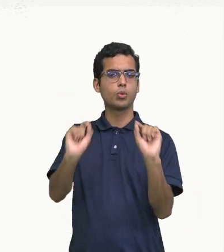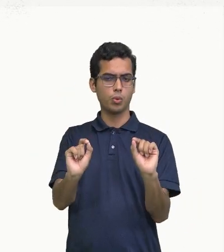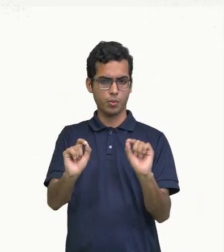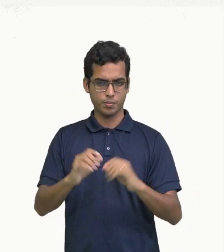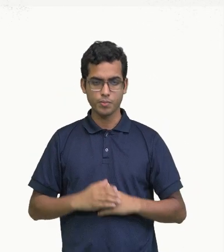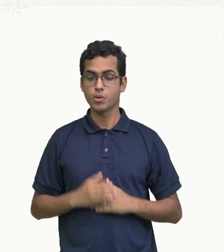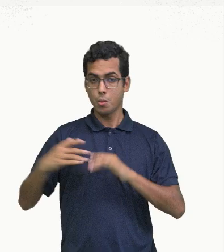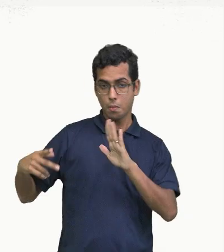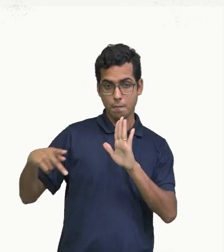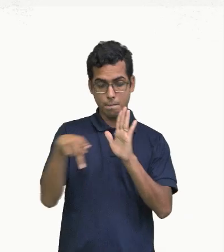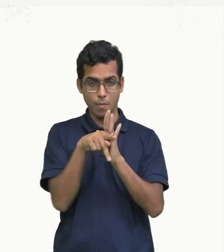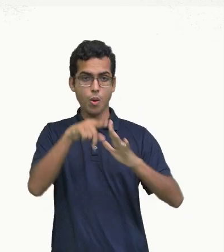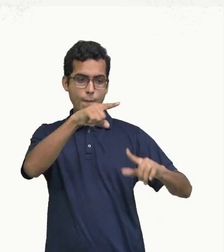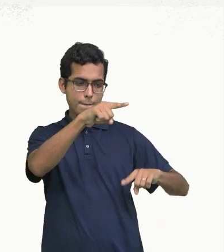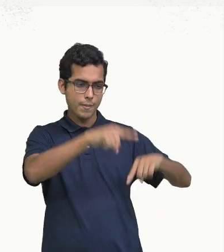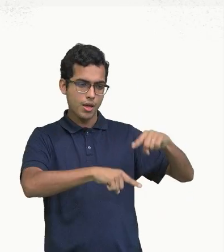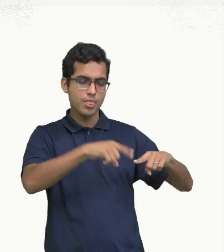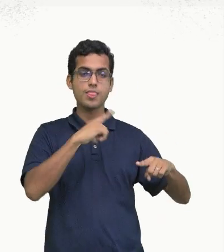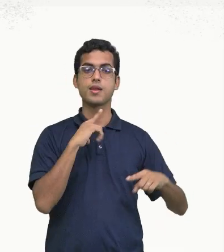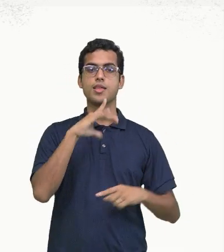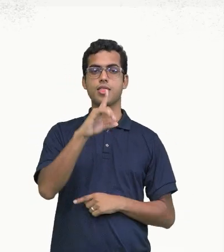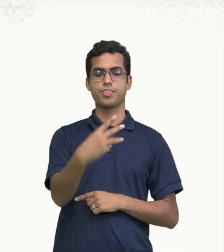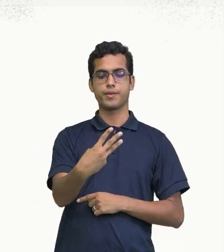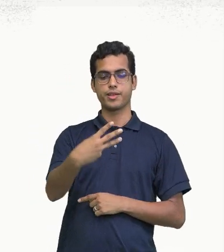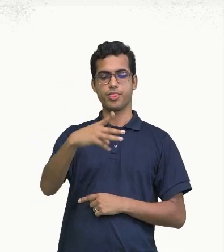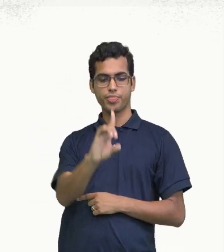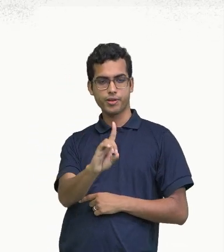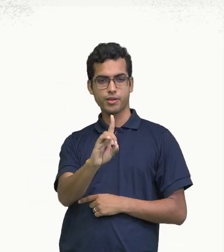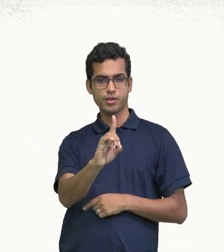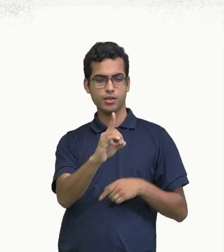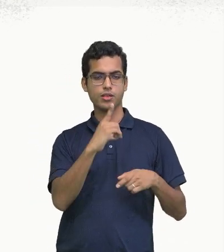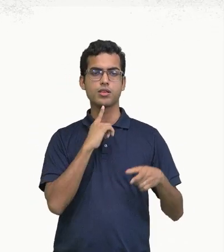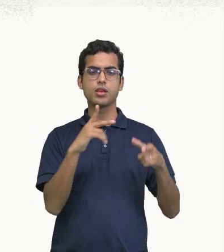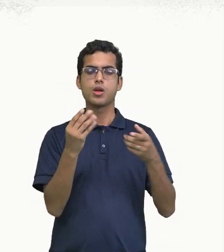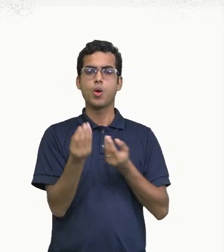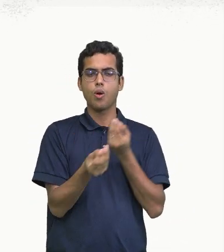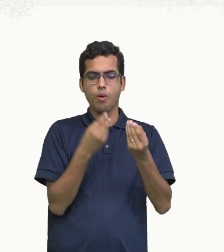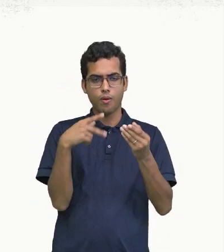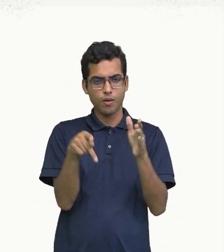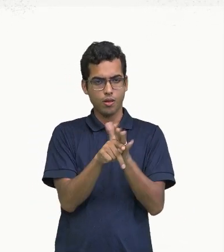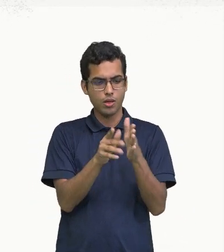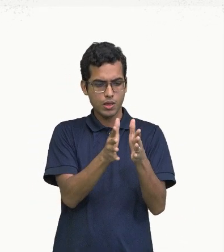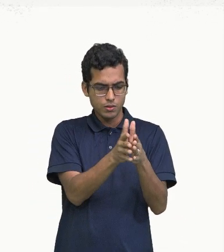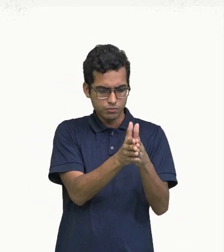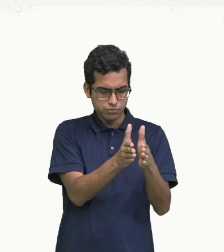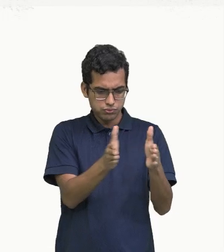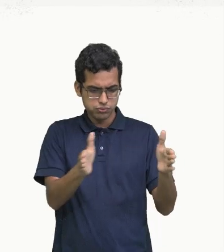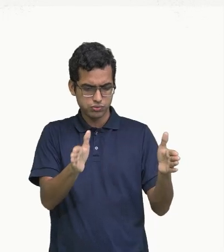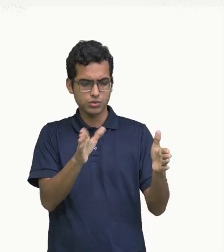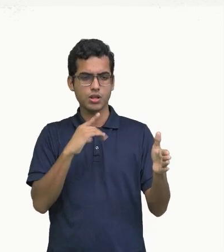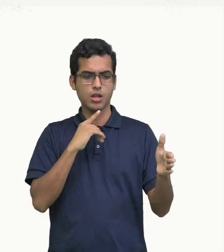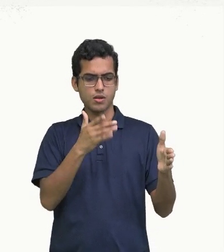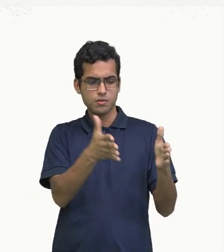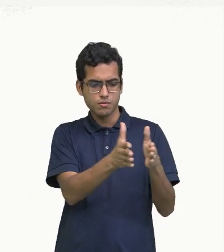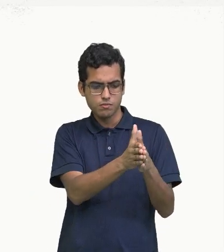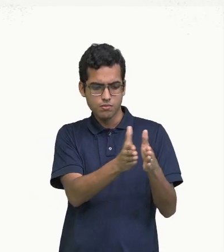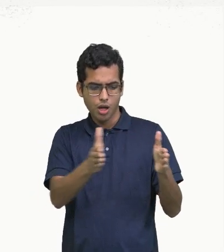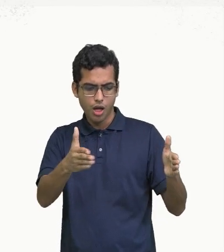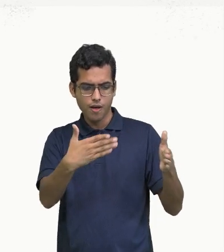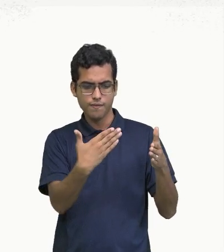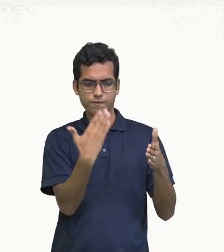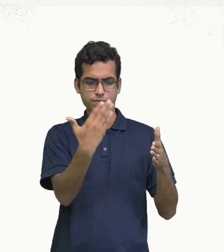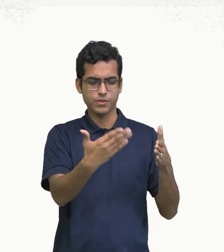exclusiva de objetos tridimensionais, de objetos que têm ali 3 dimensões. Imagine um dado. O dado é um